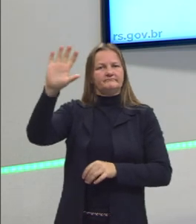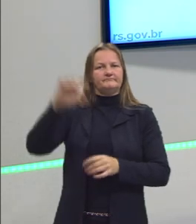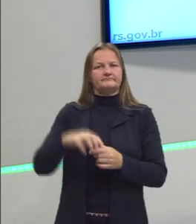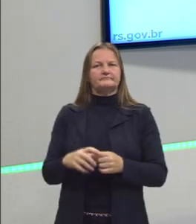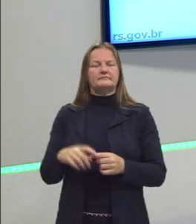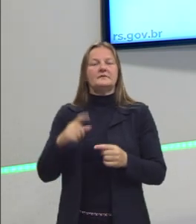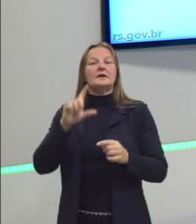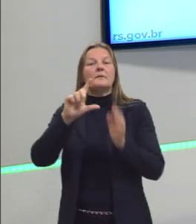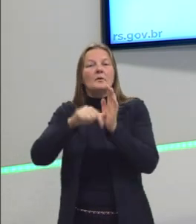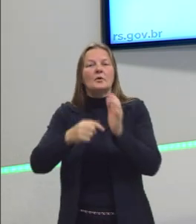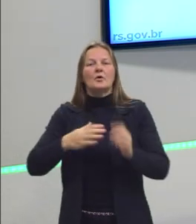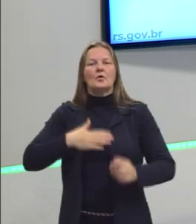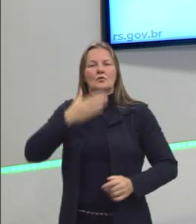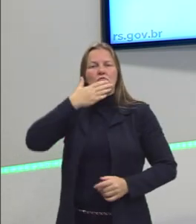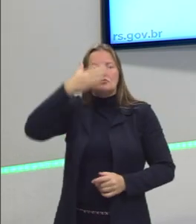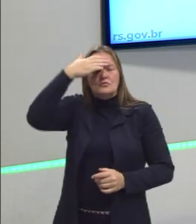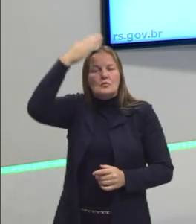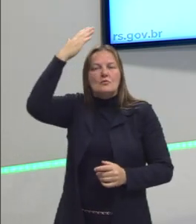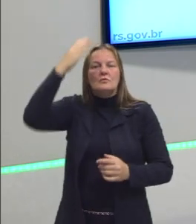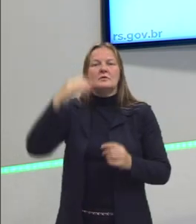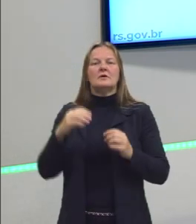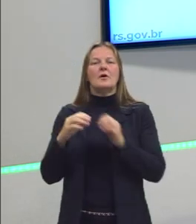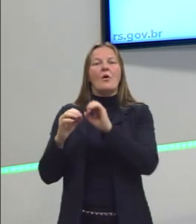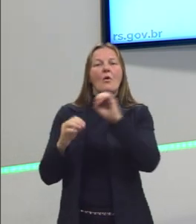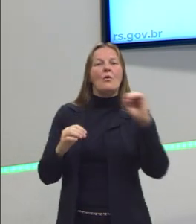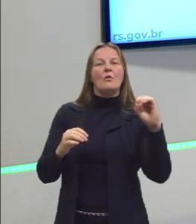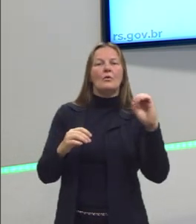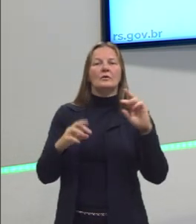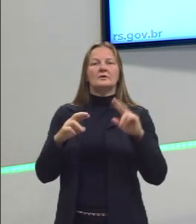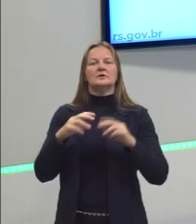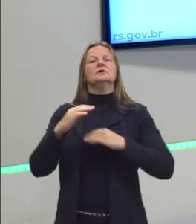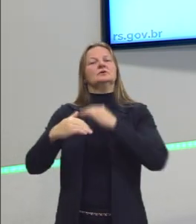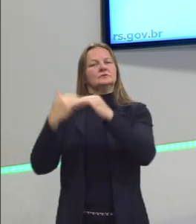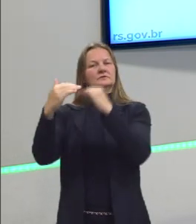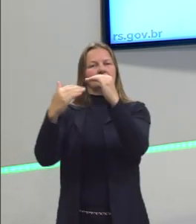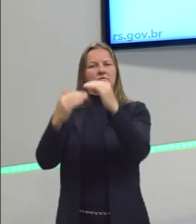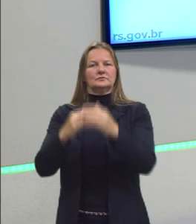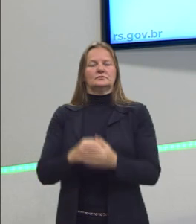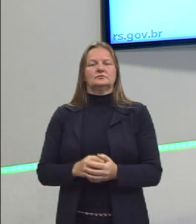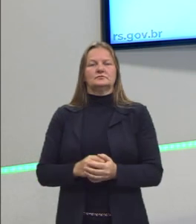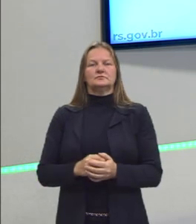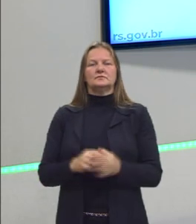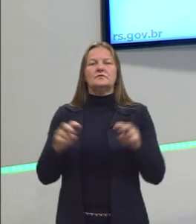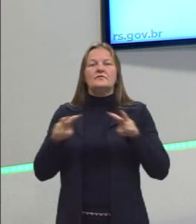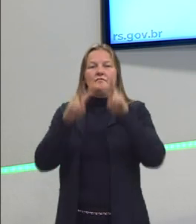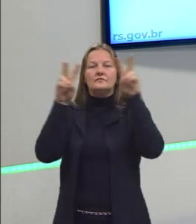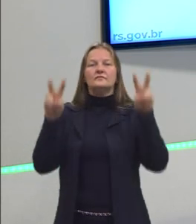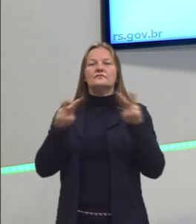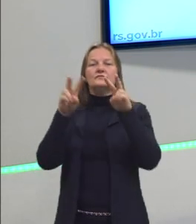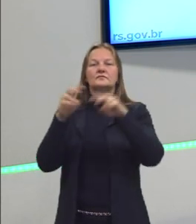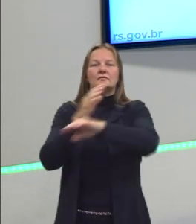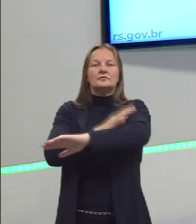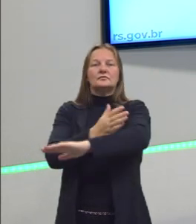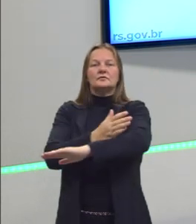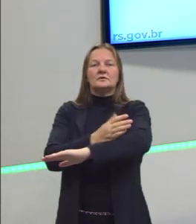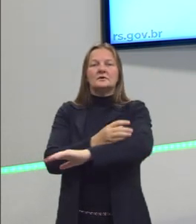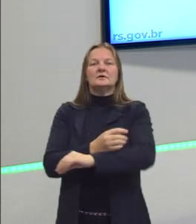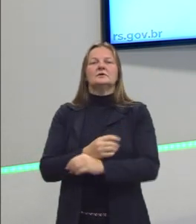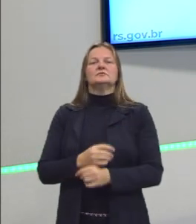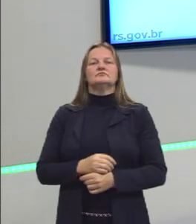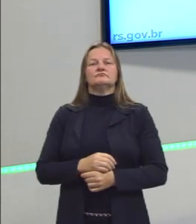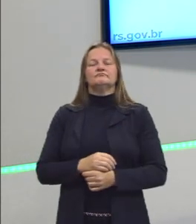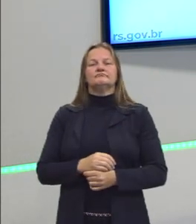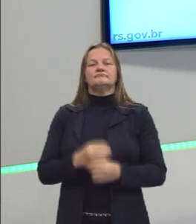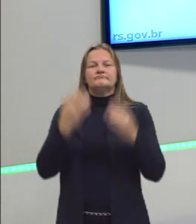uma cultura árabe uma cultura ocidental oriental que se desenvolveu Então essa essa visão idade média idade das Trevas é